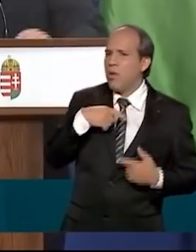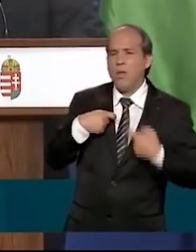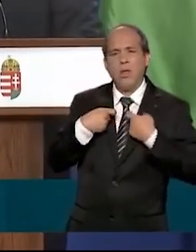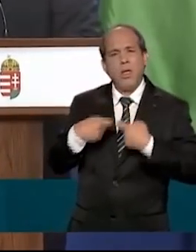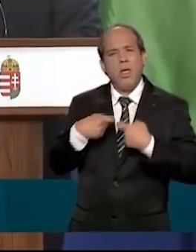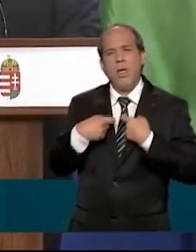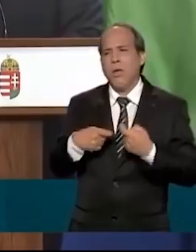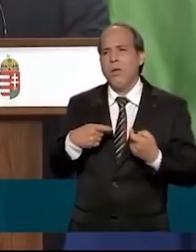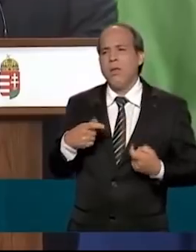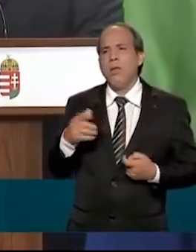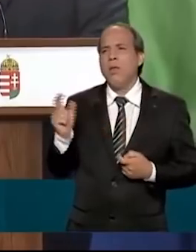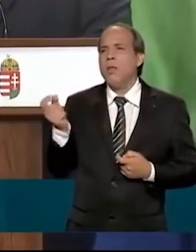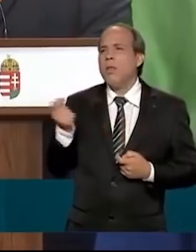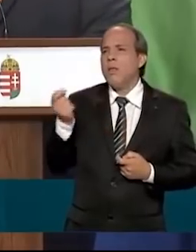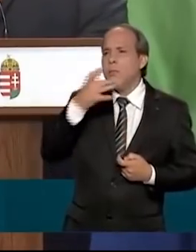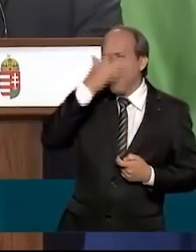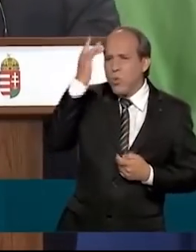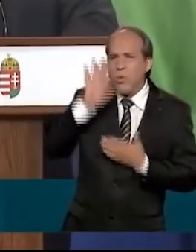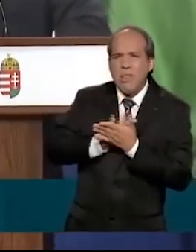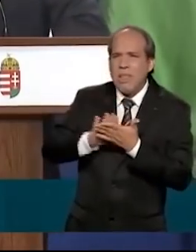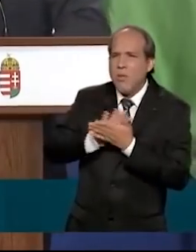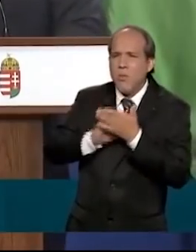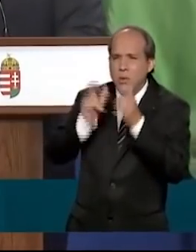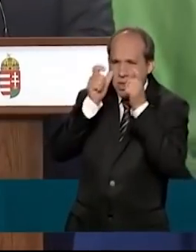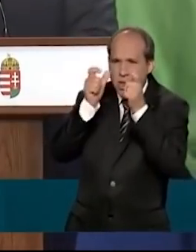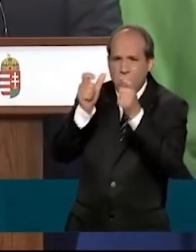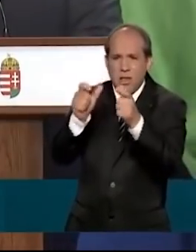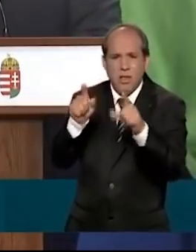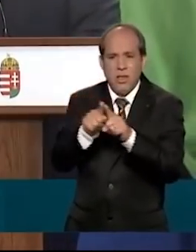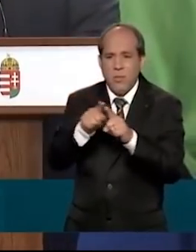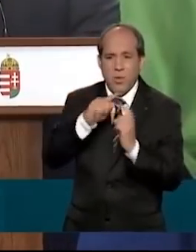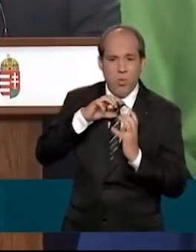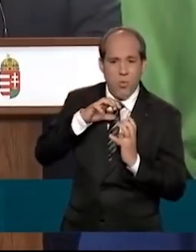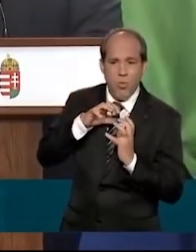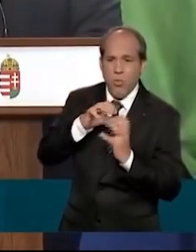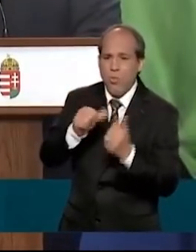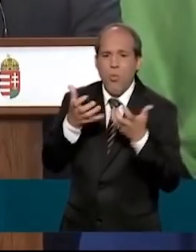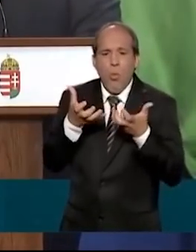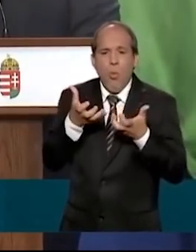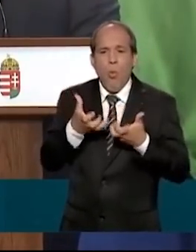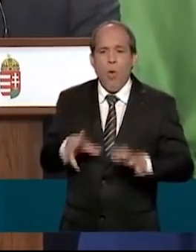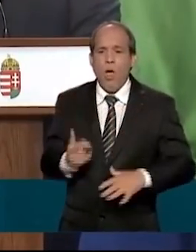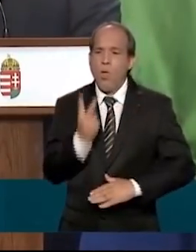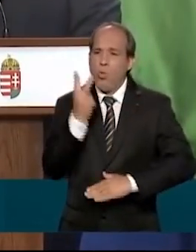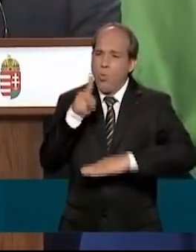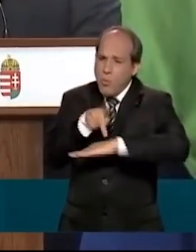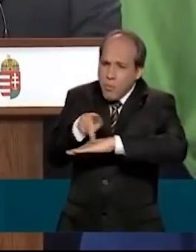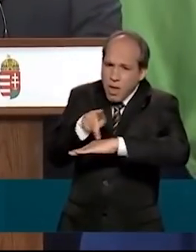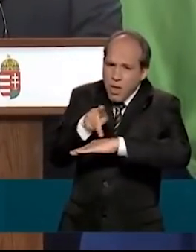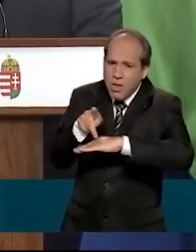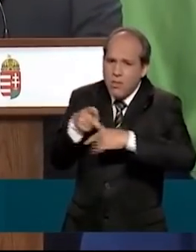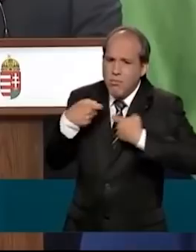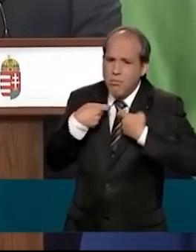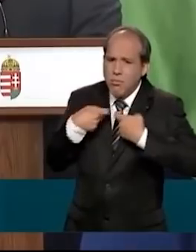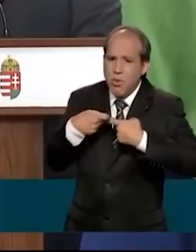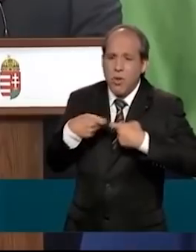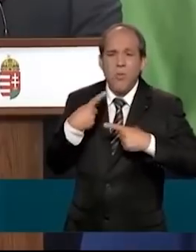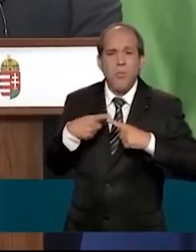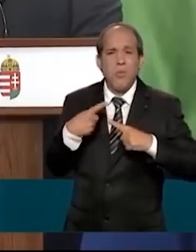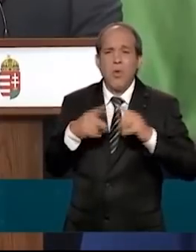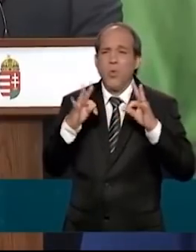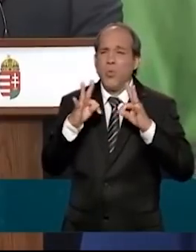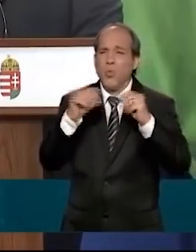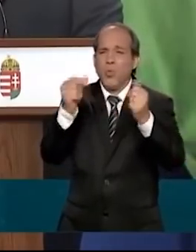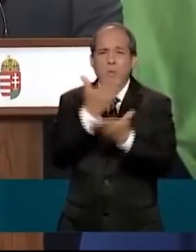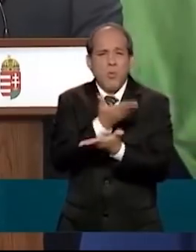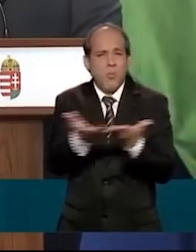não interessa a ninguém e não interessa ao mundo que dois países entre a guerra porque todos perde